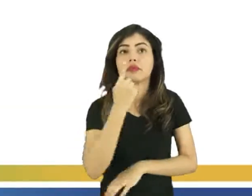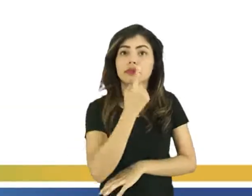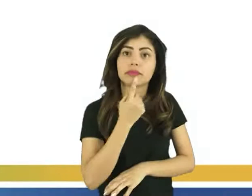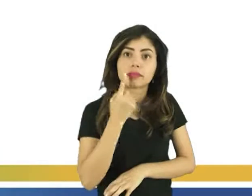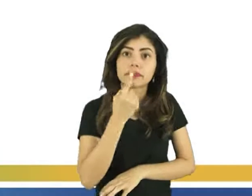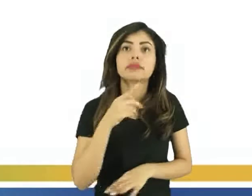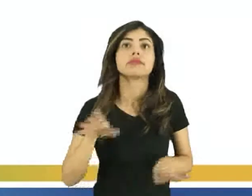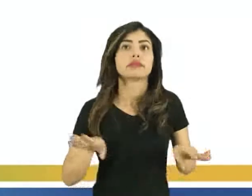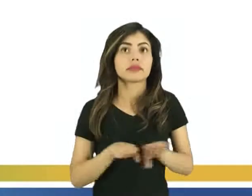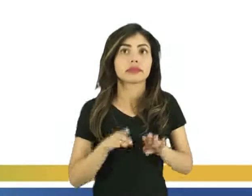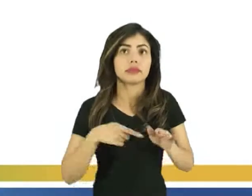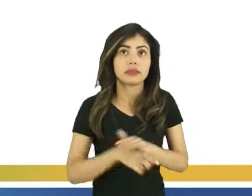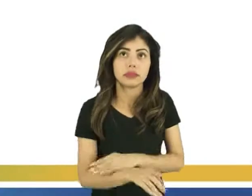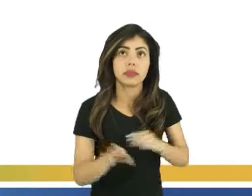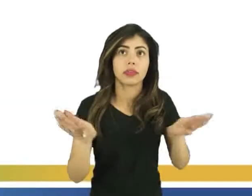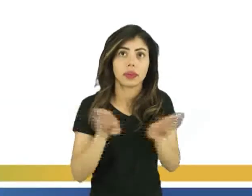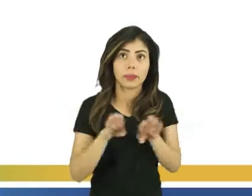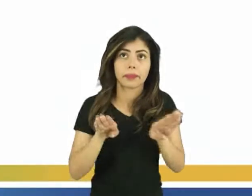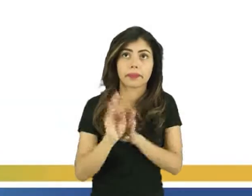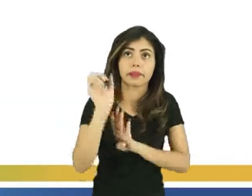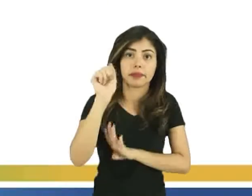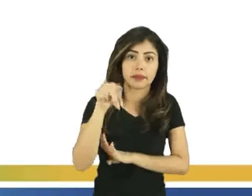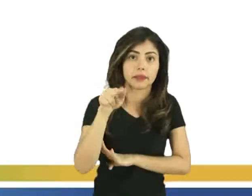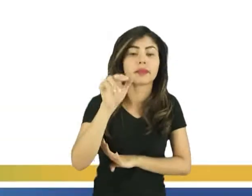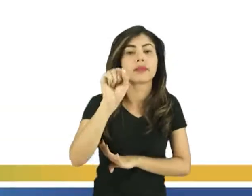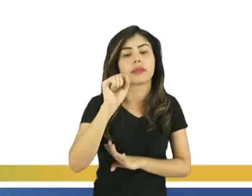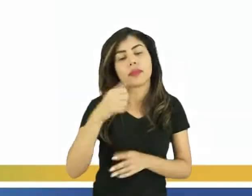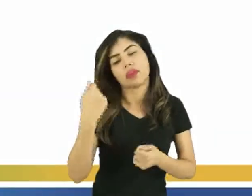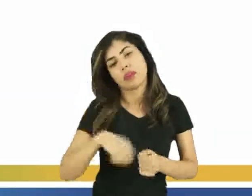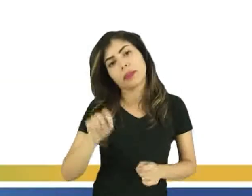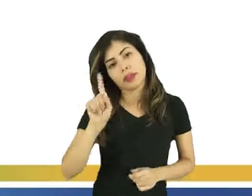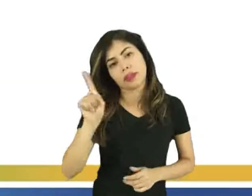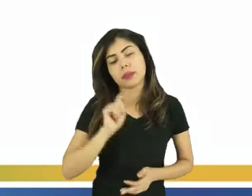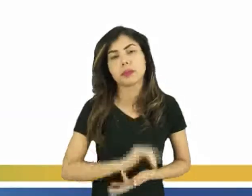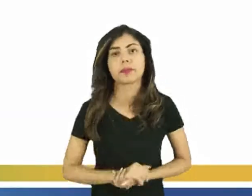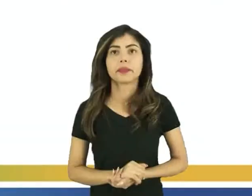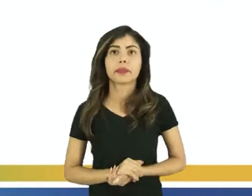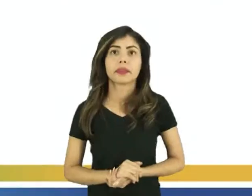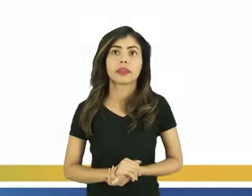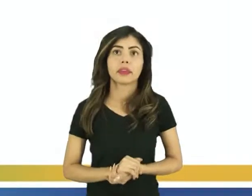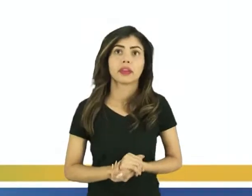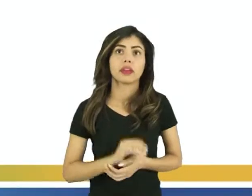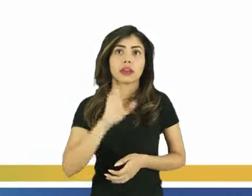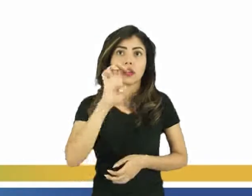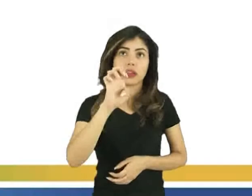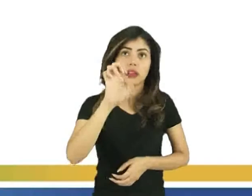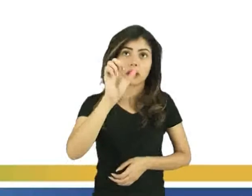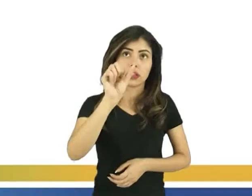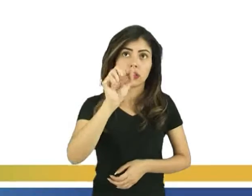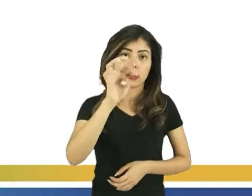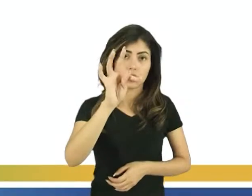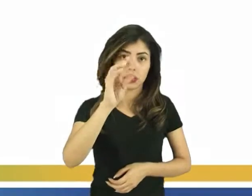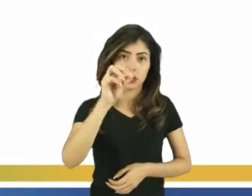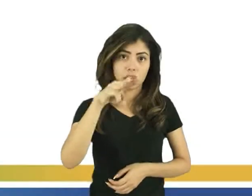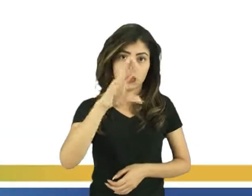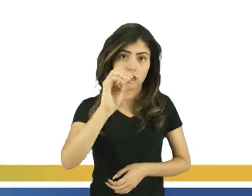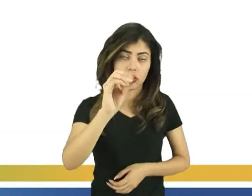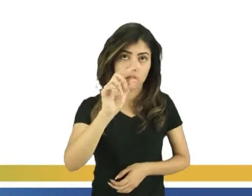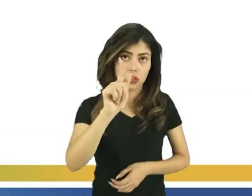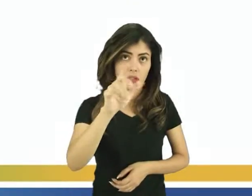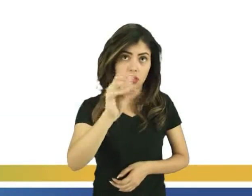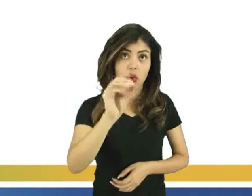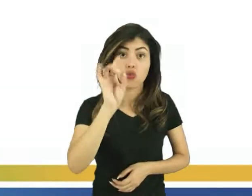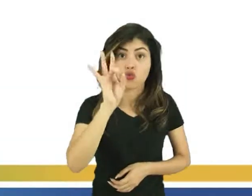entrada do alimento e com a estrutura do ânus para a saída do que não é necessário. E o estômago vai ser encontrado apenas em